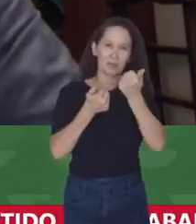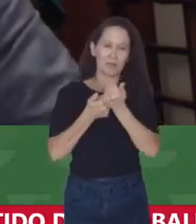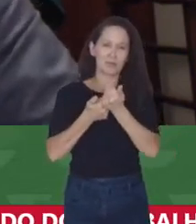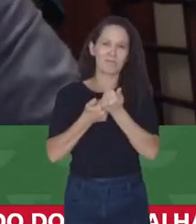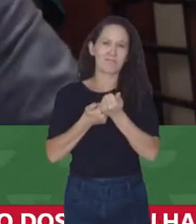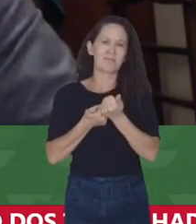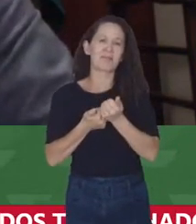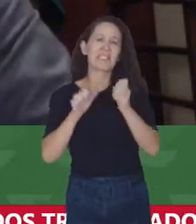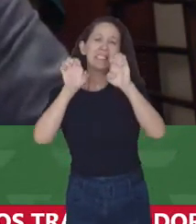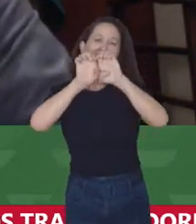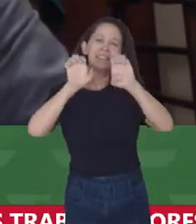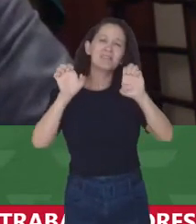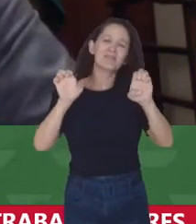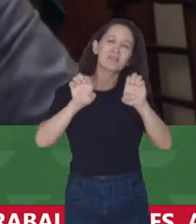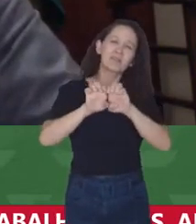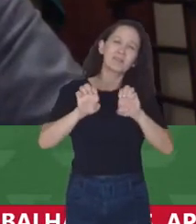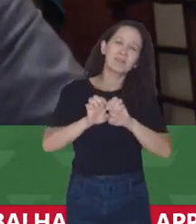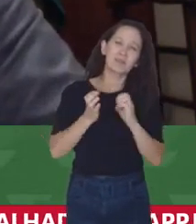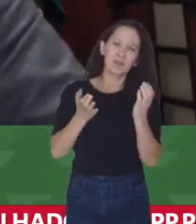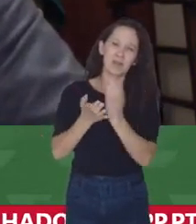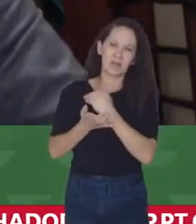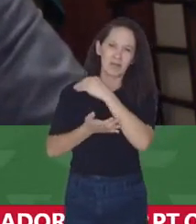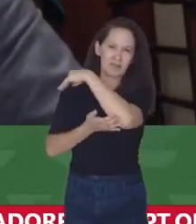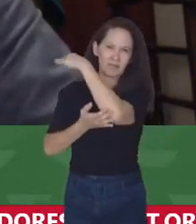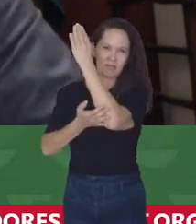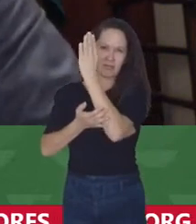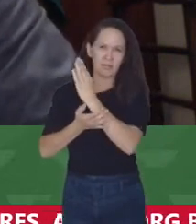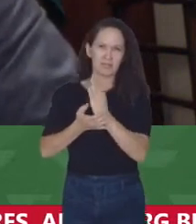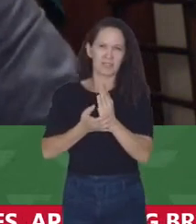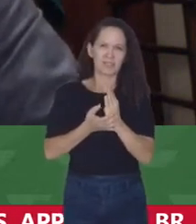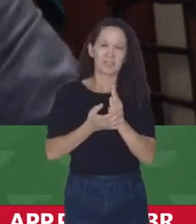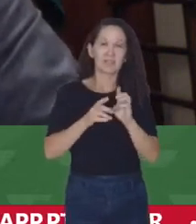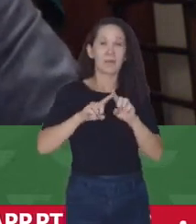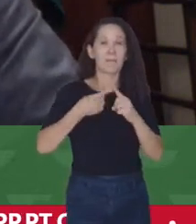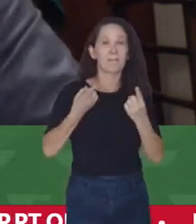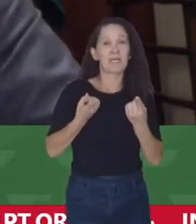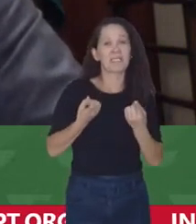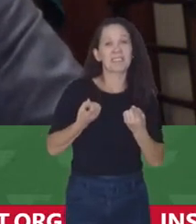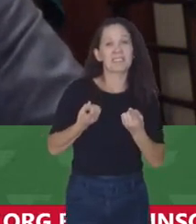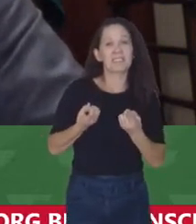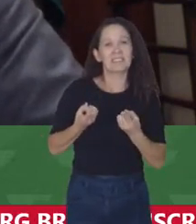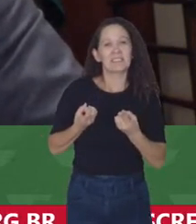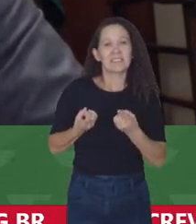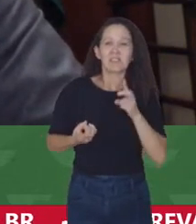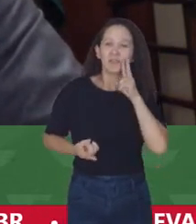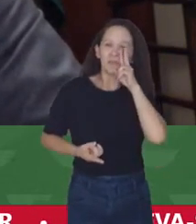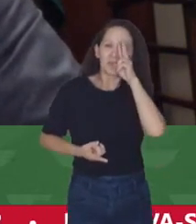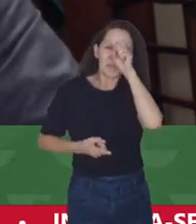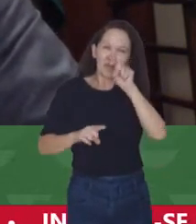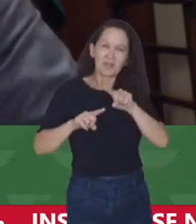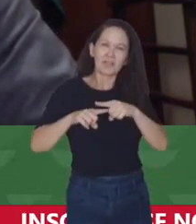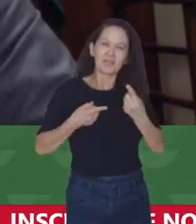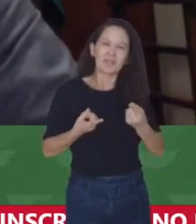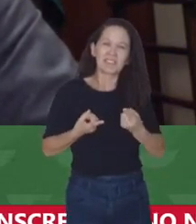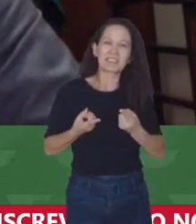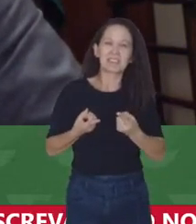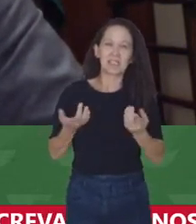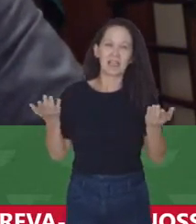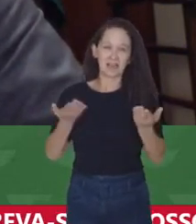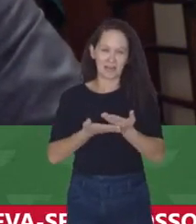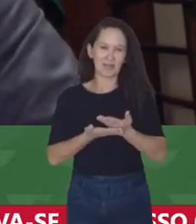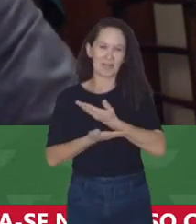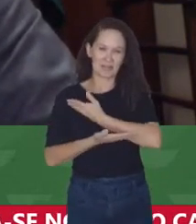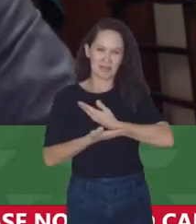algumas estruturas mais fortes do chamado presidencialismo de coalizão, ou agora eu